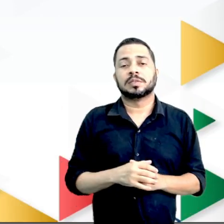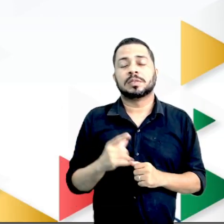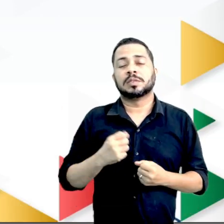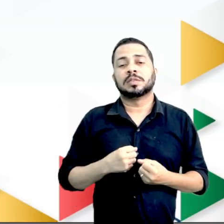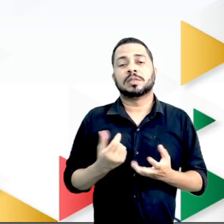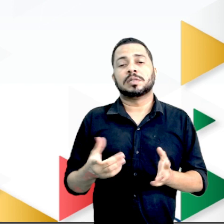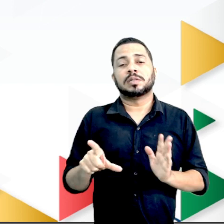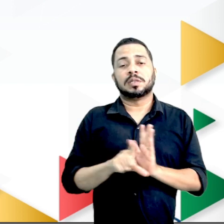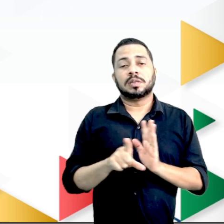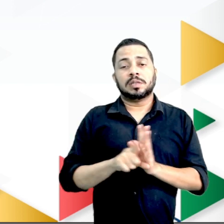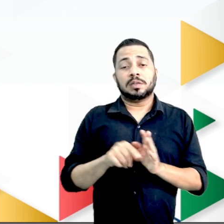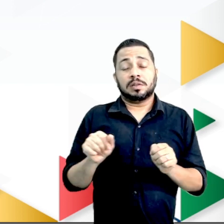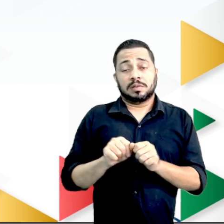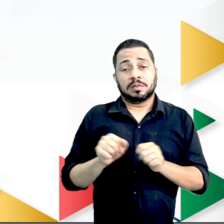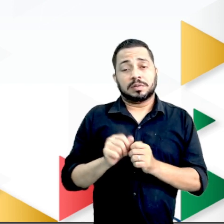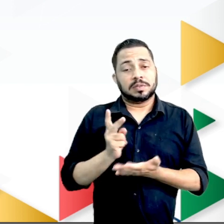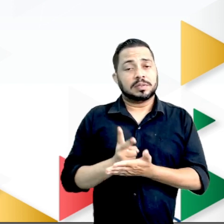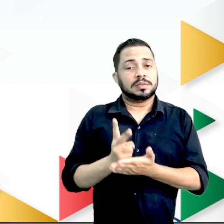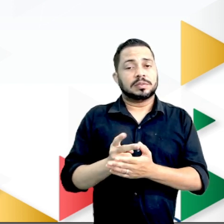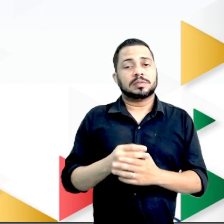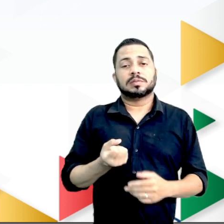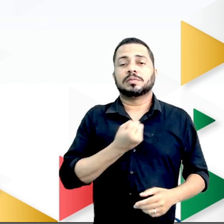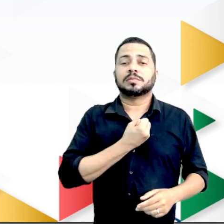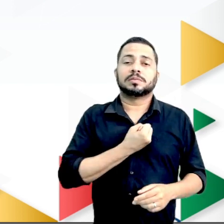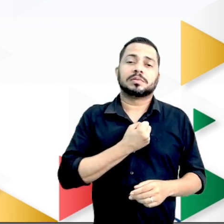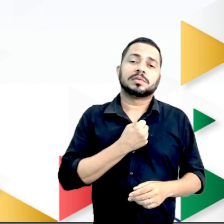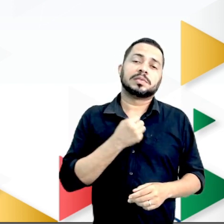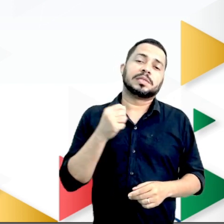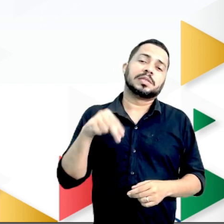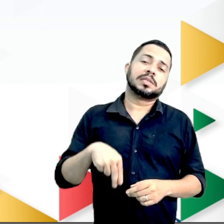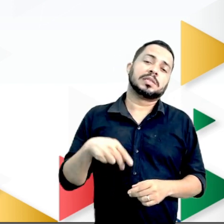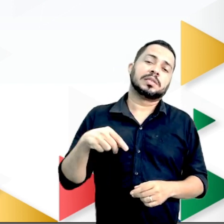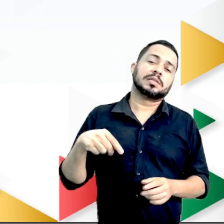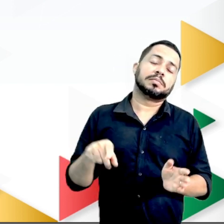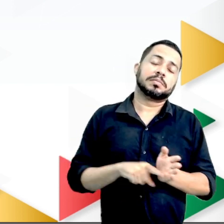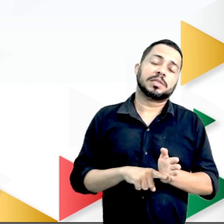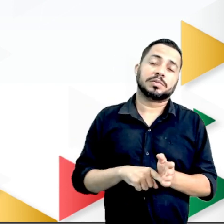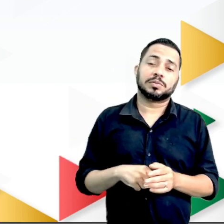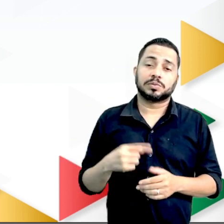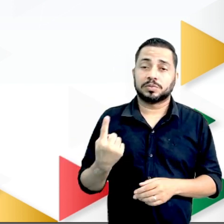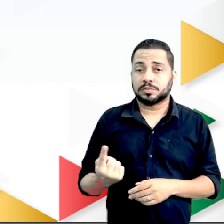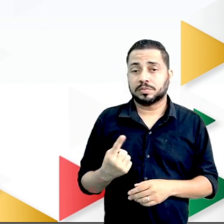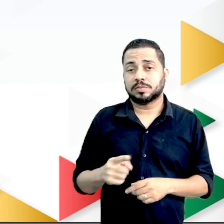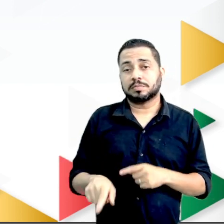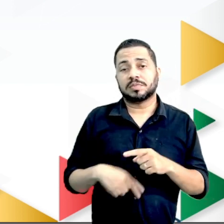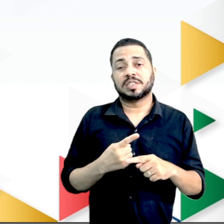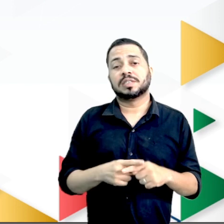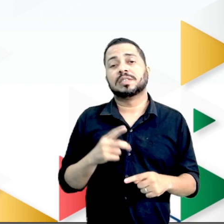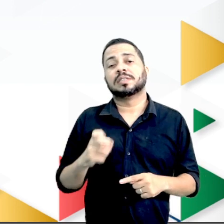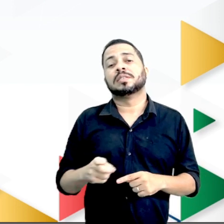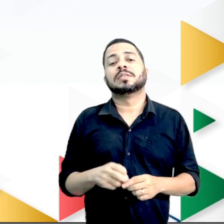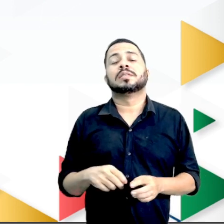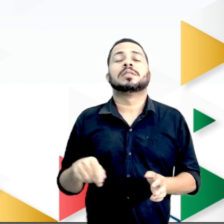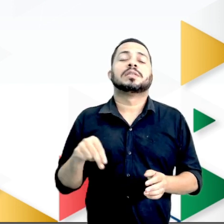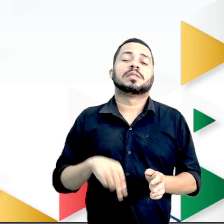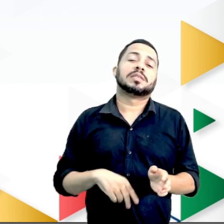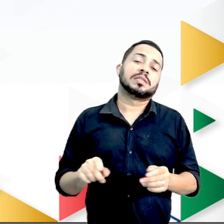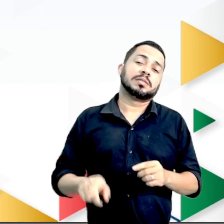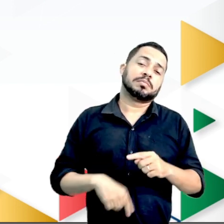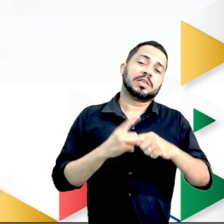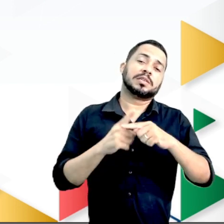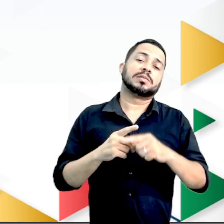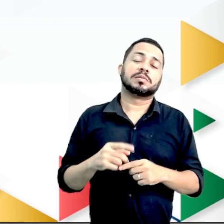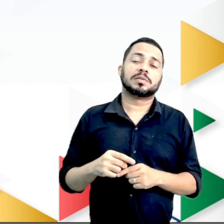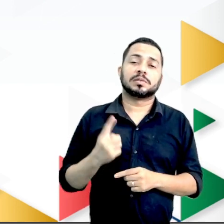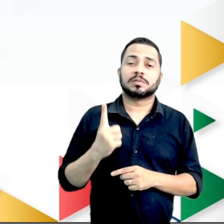questão. Dada a lei de formação da sequência numérica AN igual a N menos 1, tá? Mais 5 para n maior que 1, com